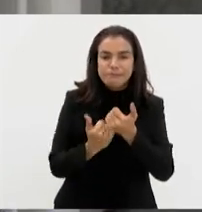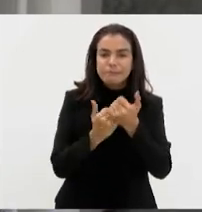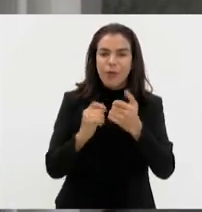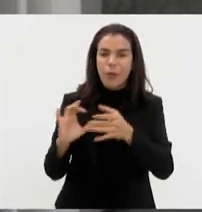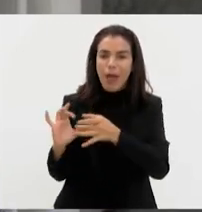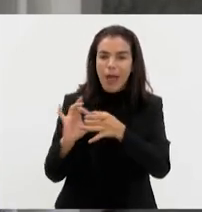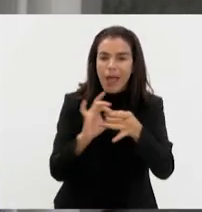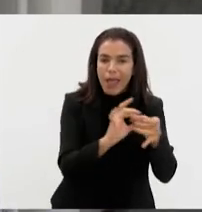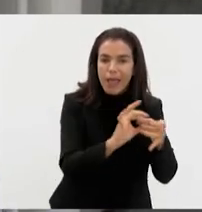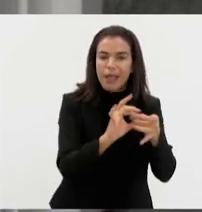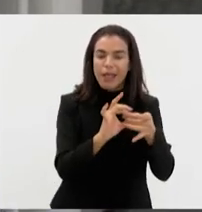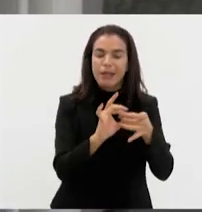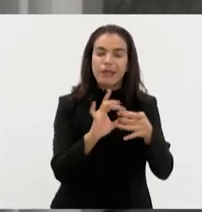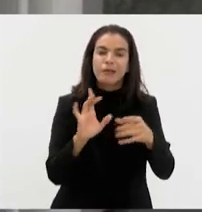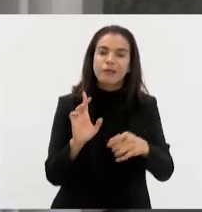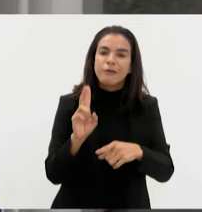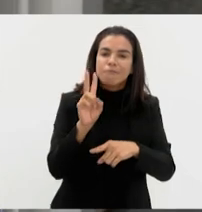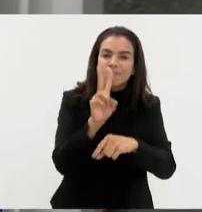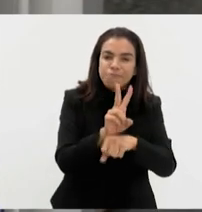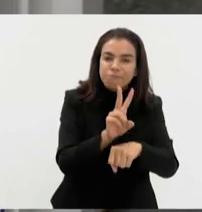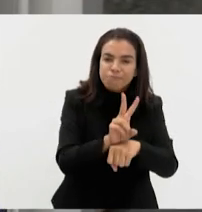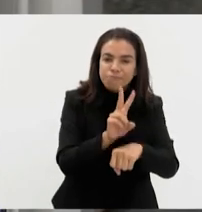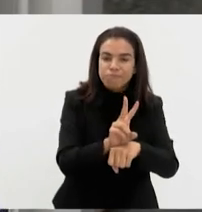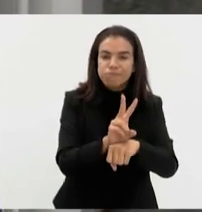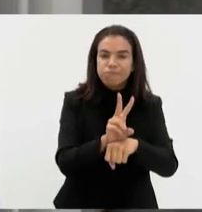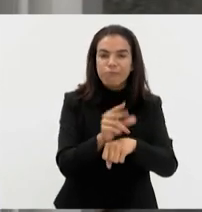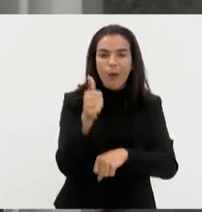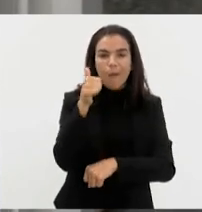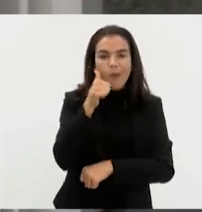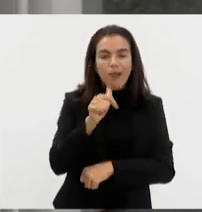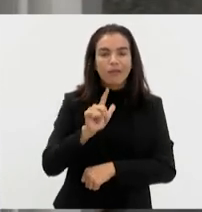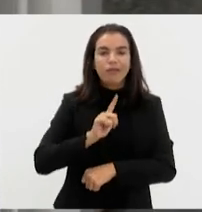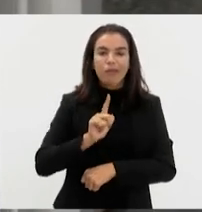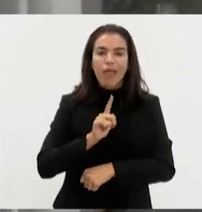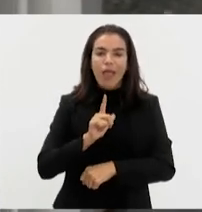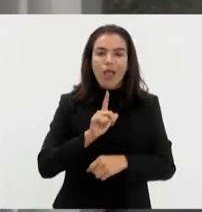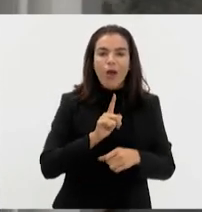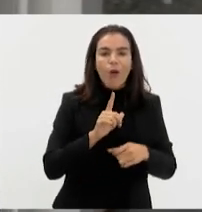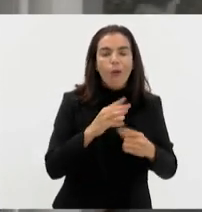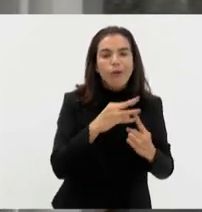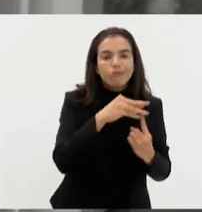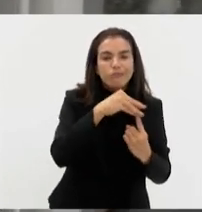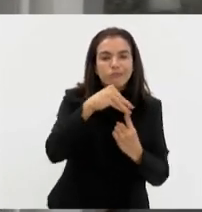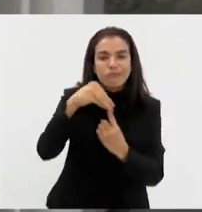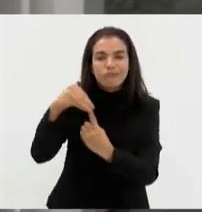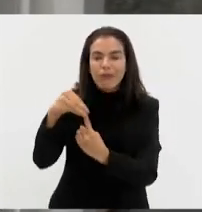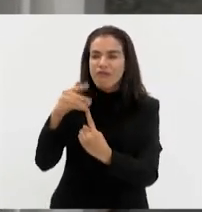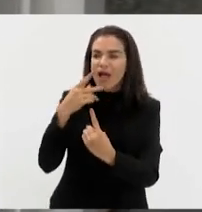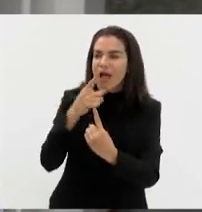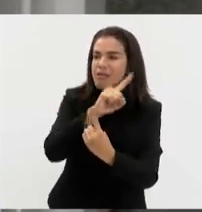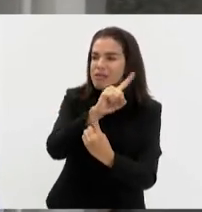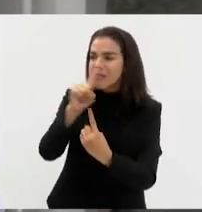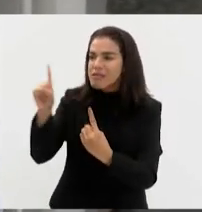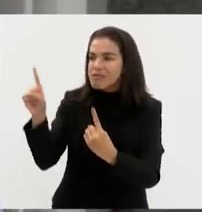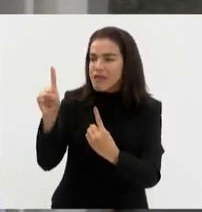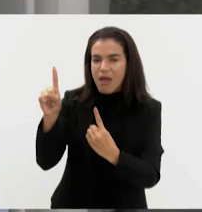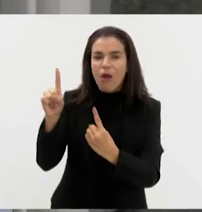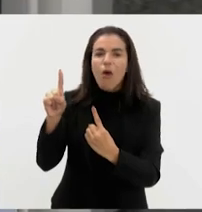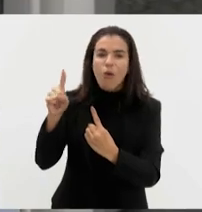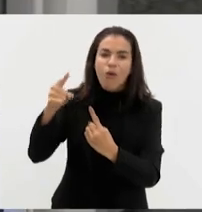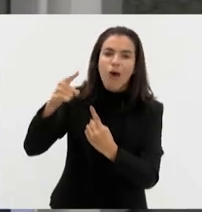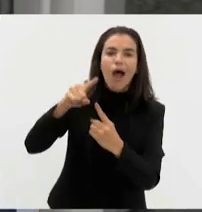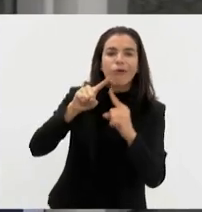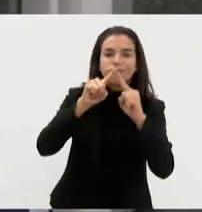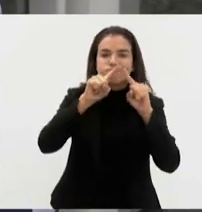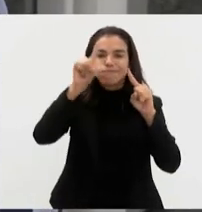de proteção para que as mulheres tenham um encaminhamento seguro e possam dizer não a esse ciclo de